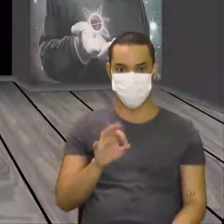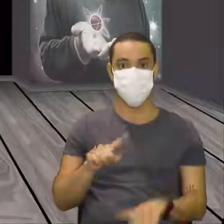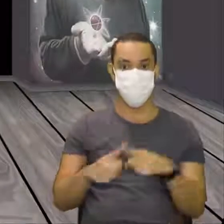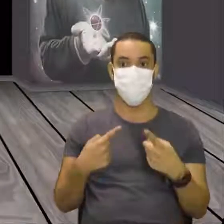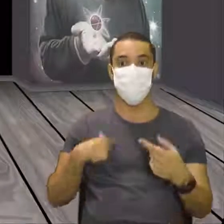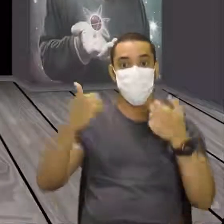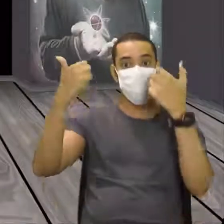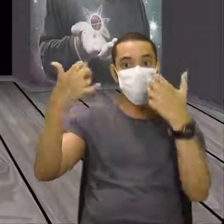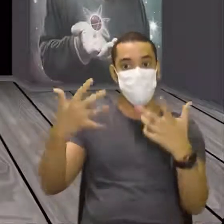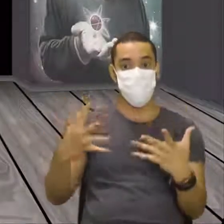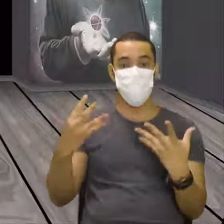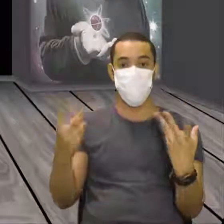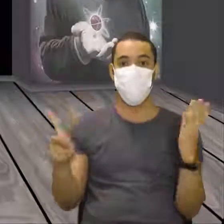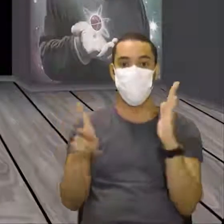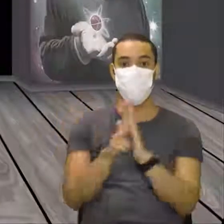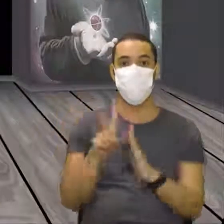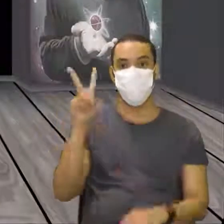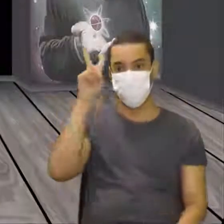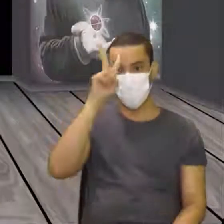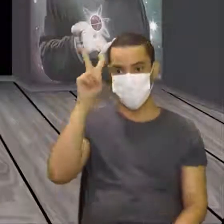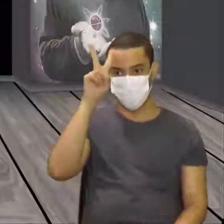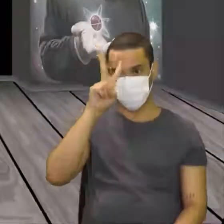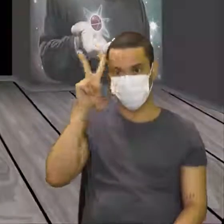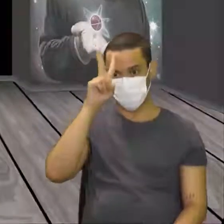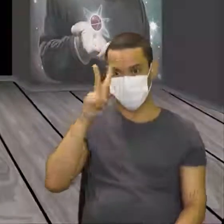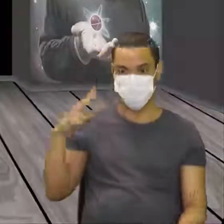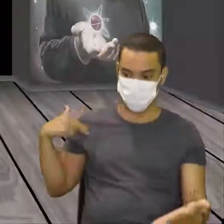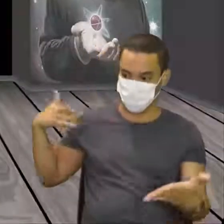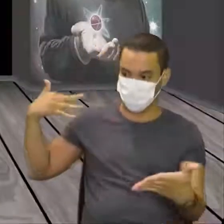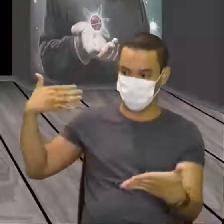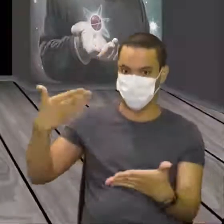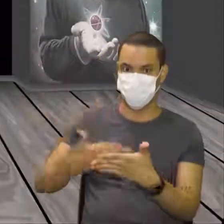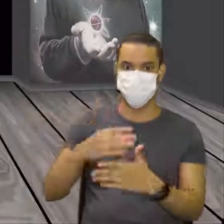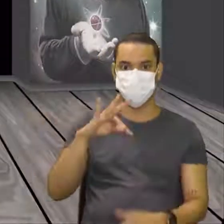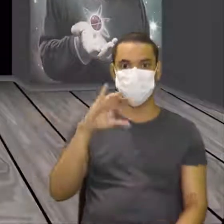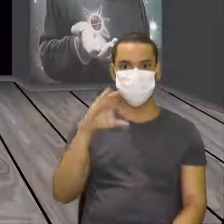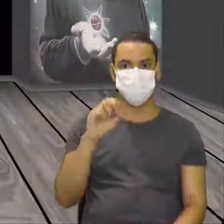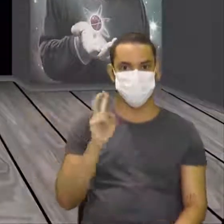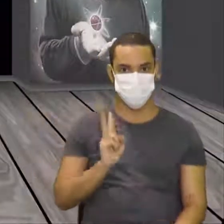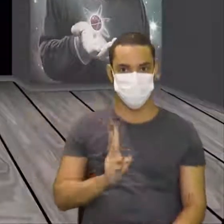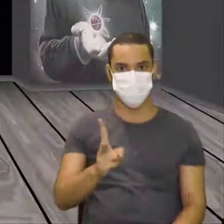não, estávamos falando aí da história das TICs, ok?